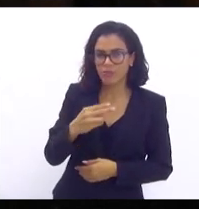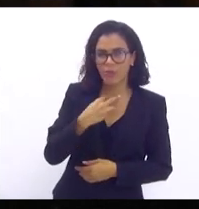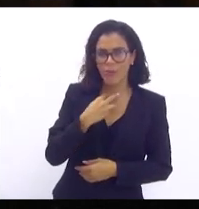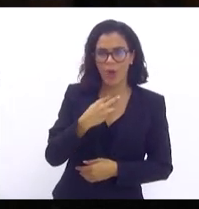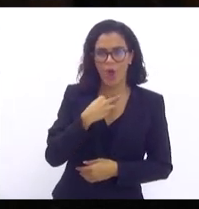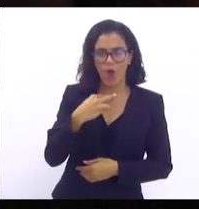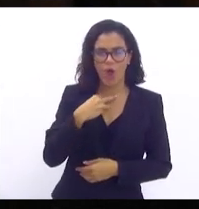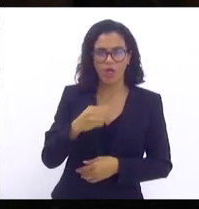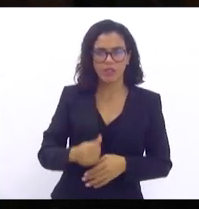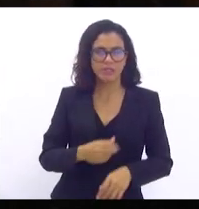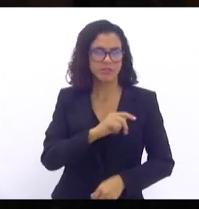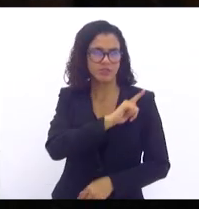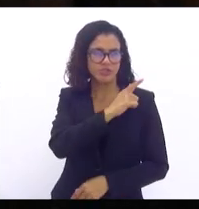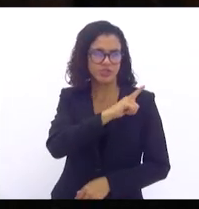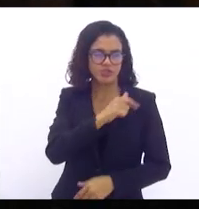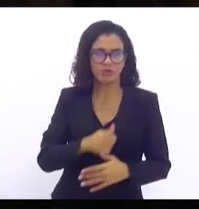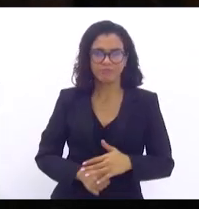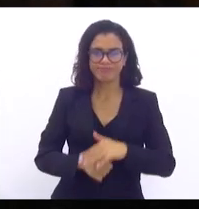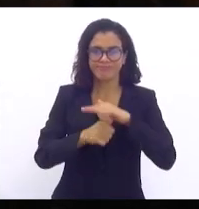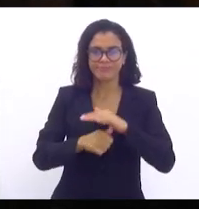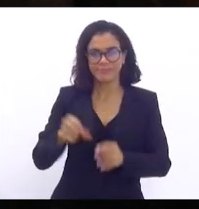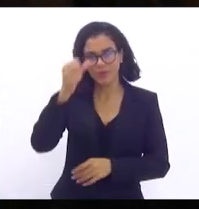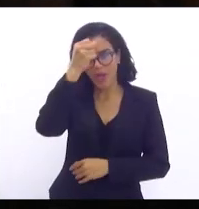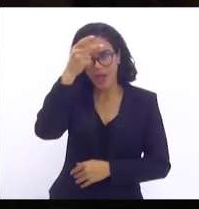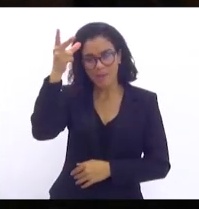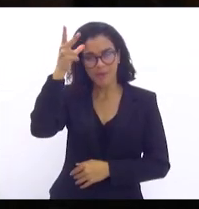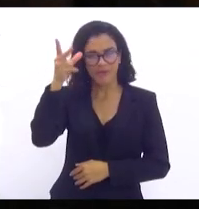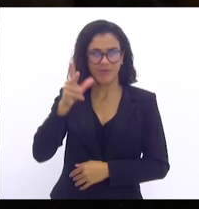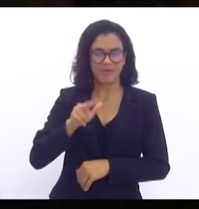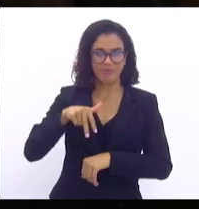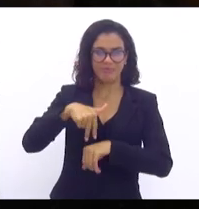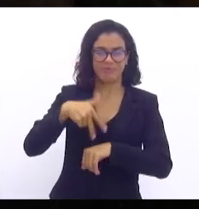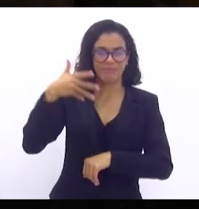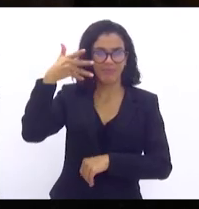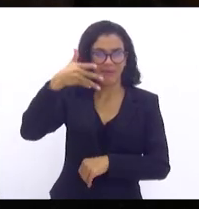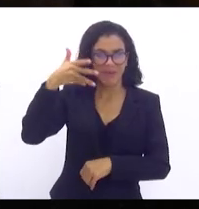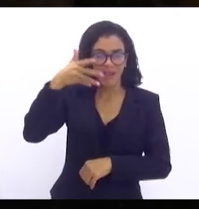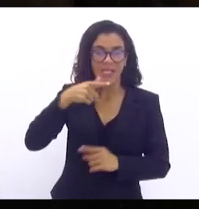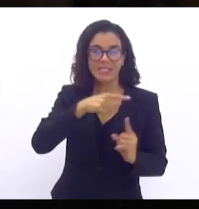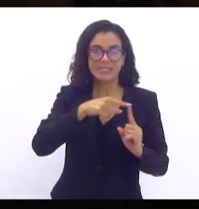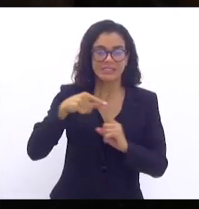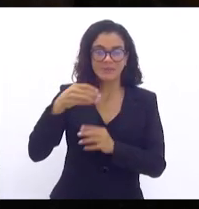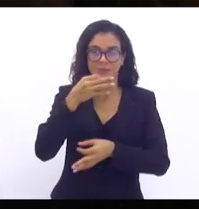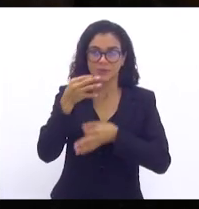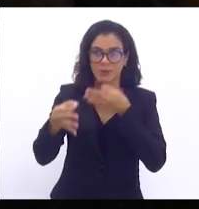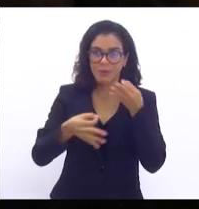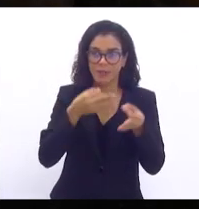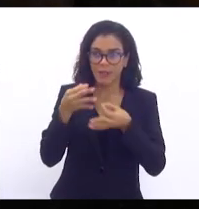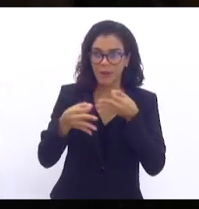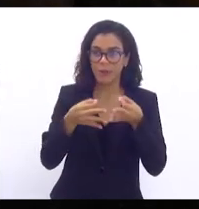prefeitura como a cidade de Barra Mansa, tendo esse tipo de posicionamento, esse tipo de opinião.